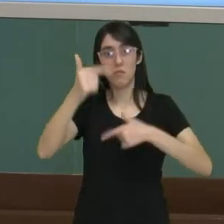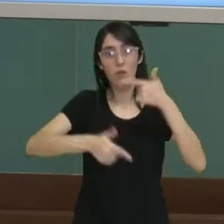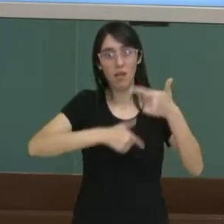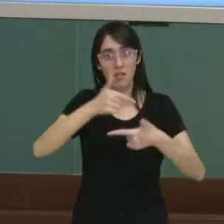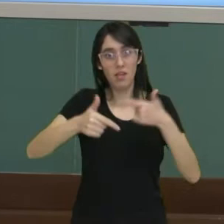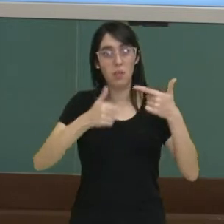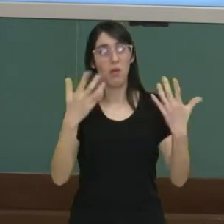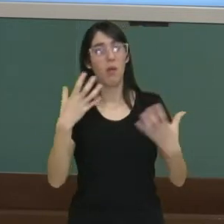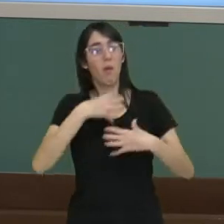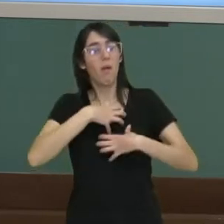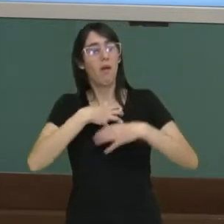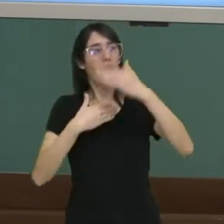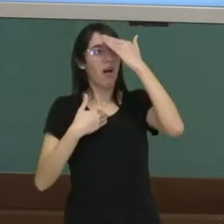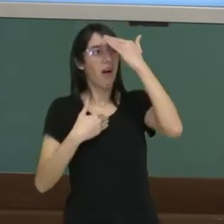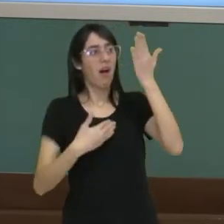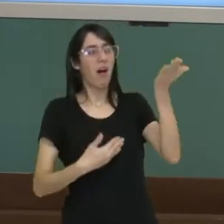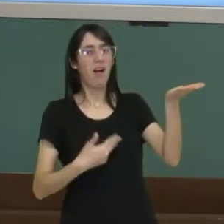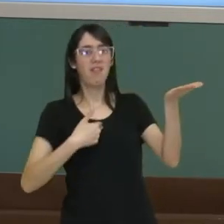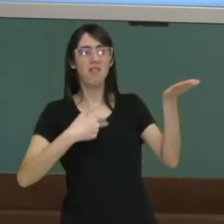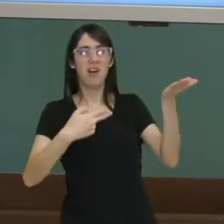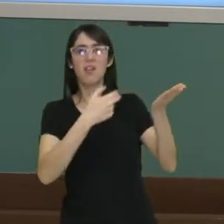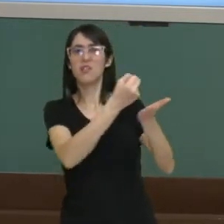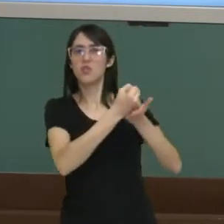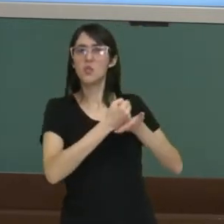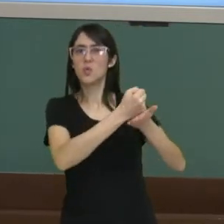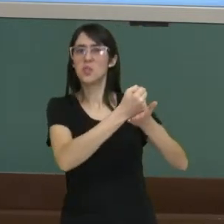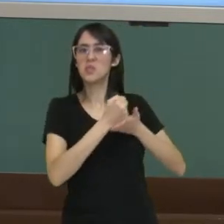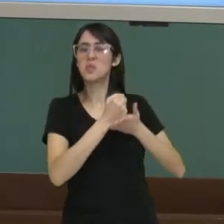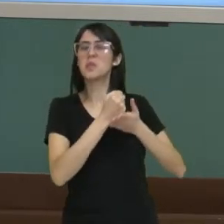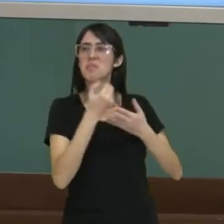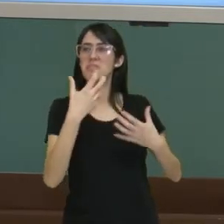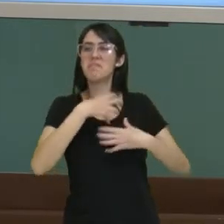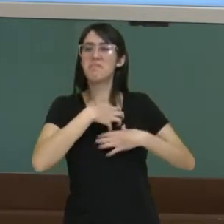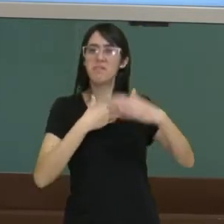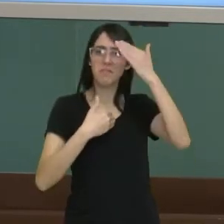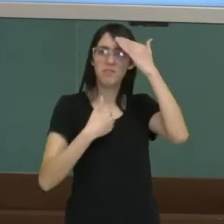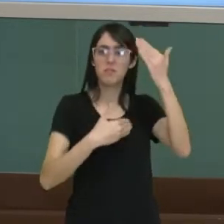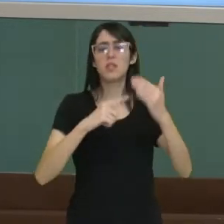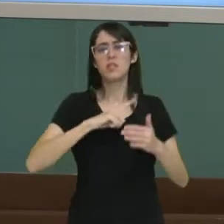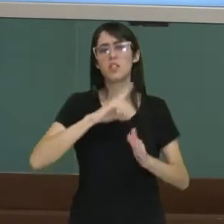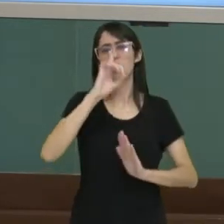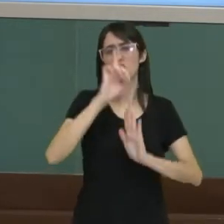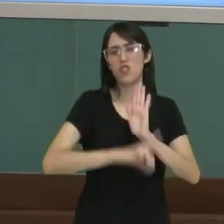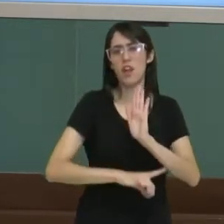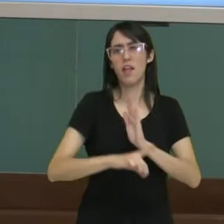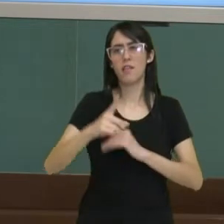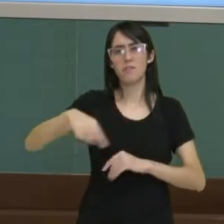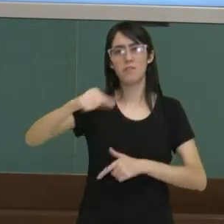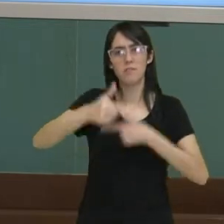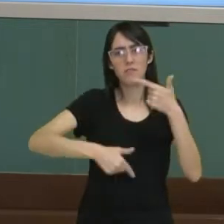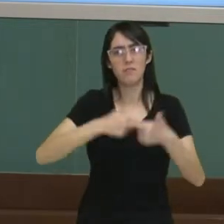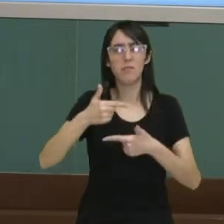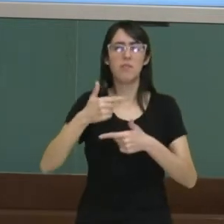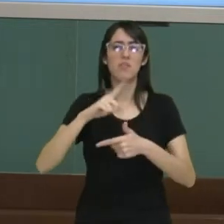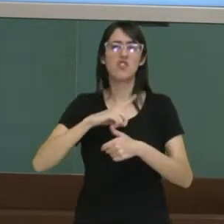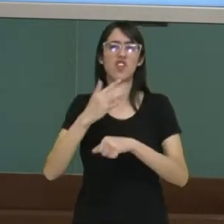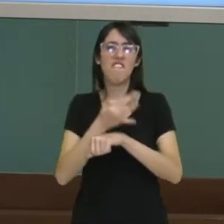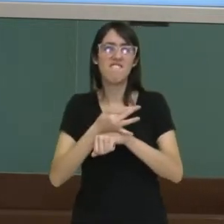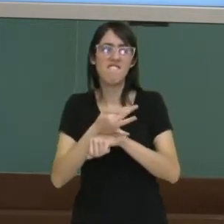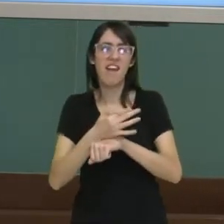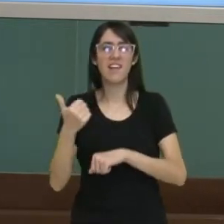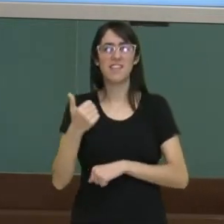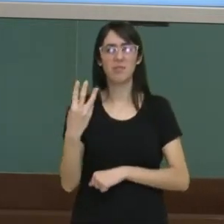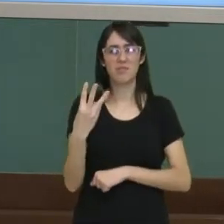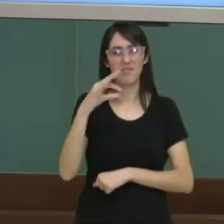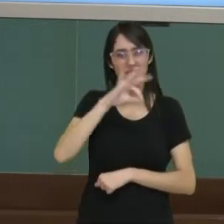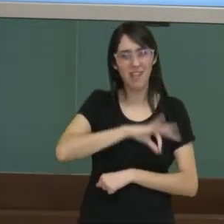e retribuição. Ou seja, com essa política trabalhista, com vários direitos que você dá ao trabalhador, férias, 13º, o